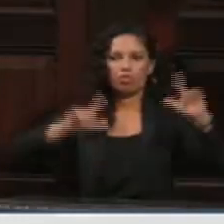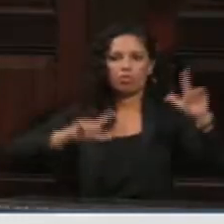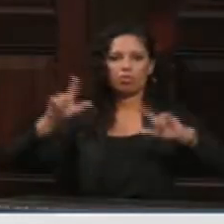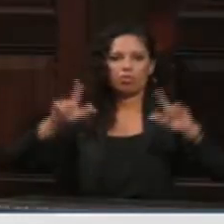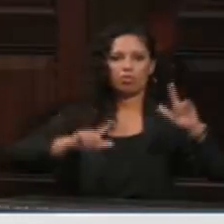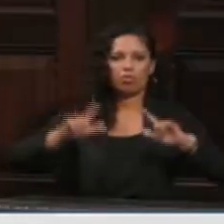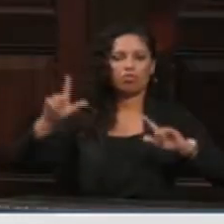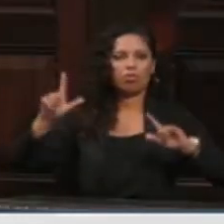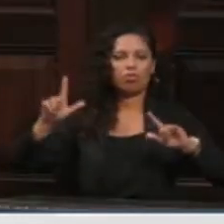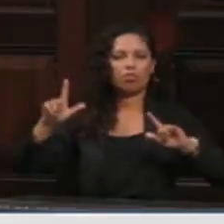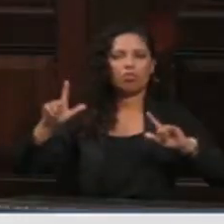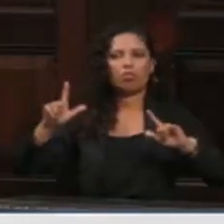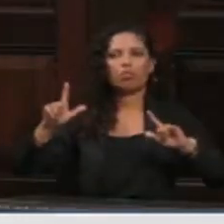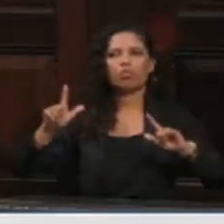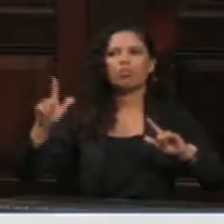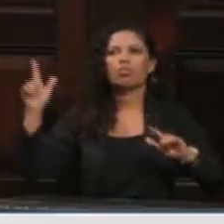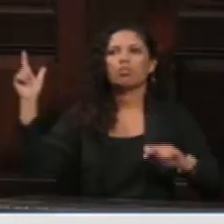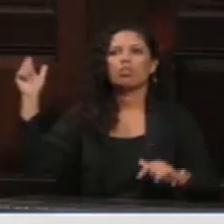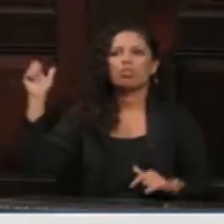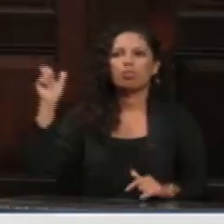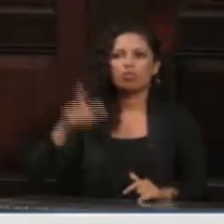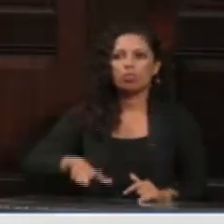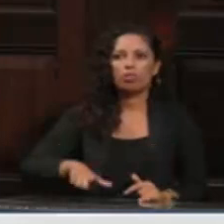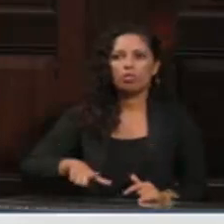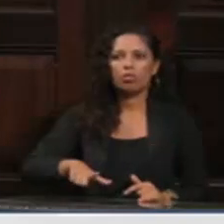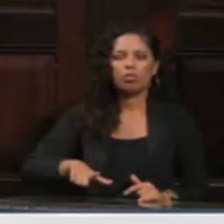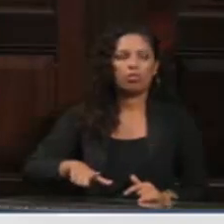mais um momento